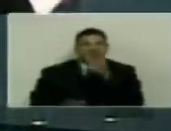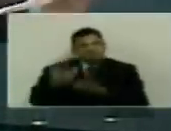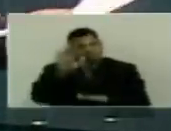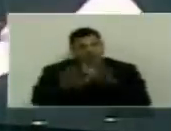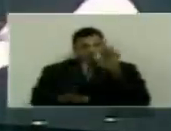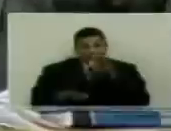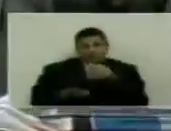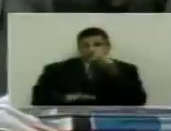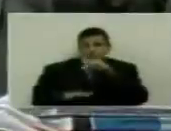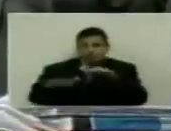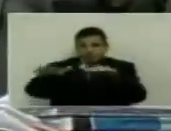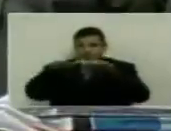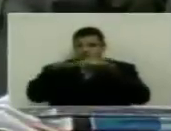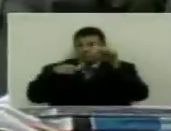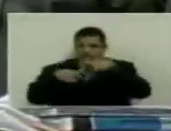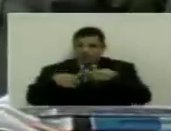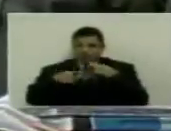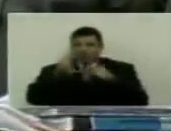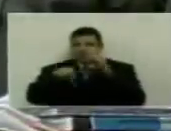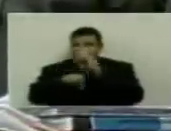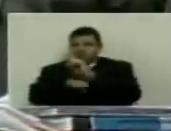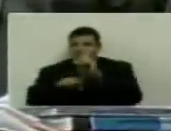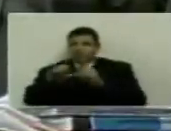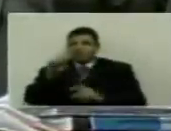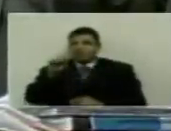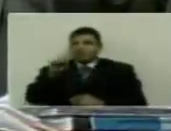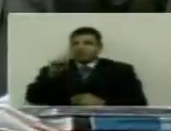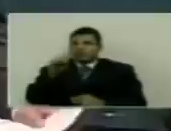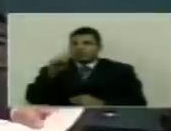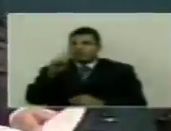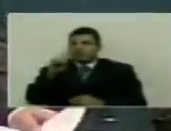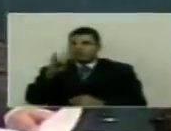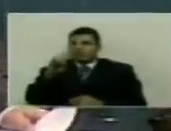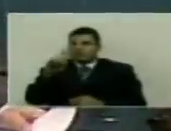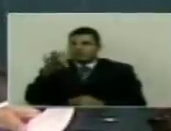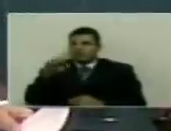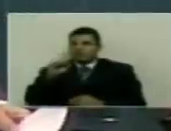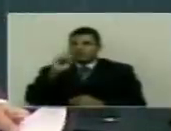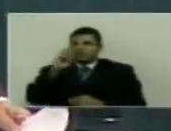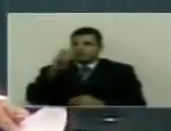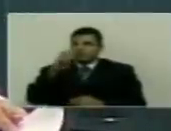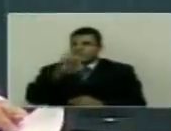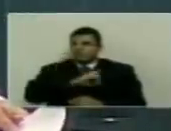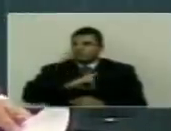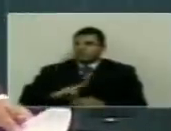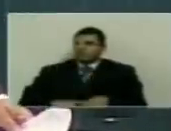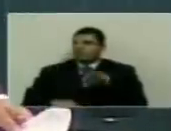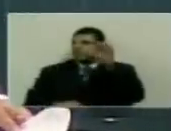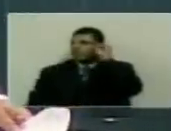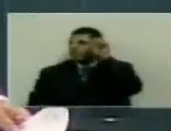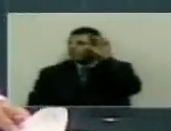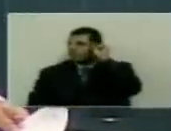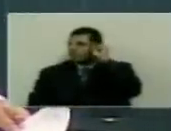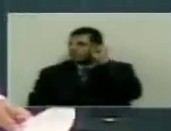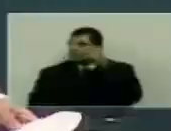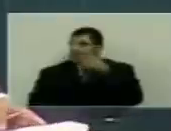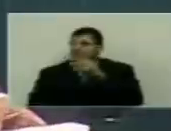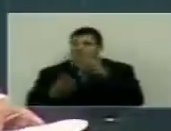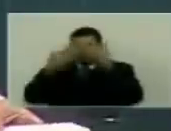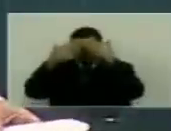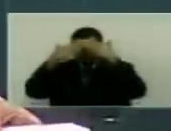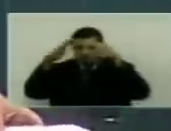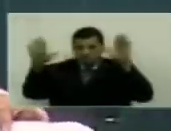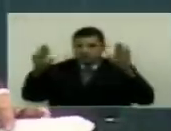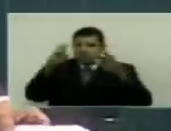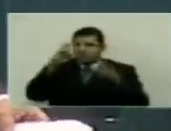Talvez esse plenário aqui, doutor Madureira, seja simbólico. 5 deputados ouviram a sua